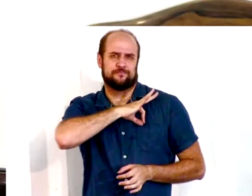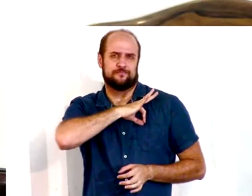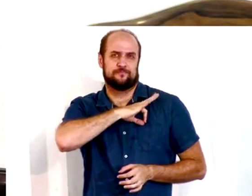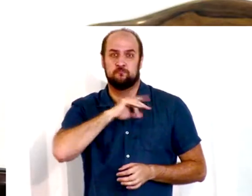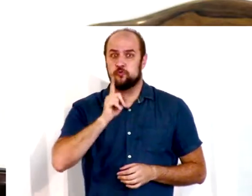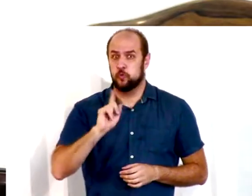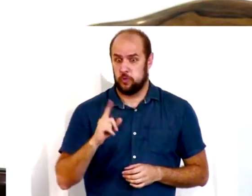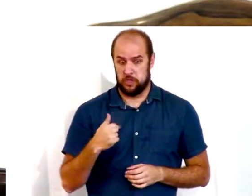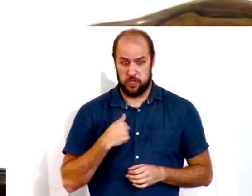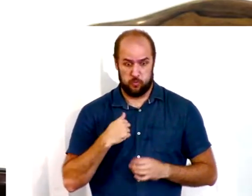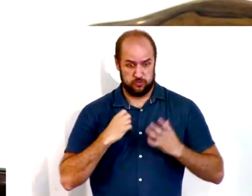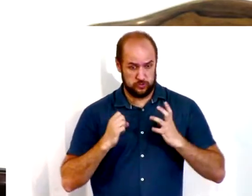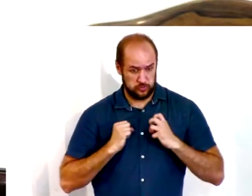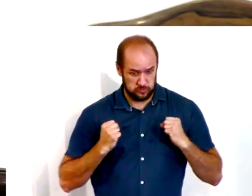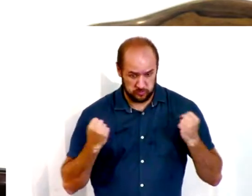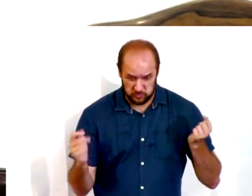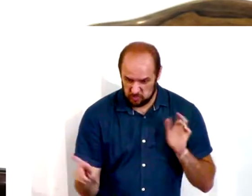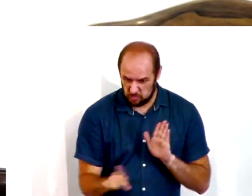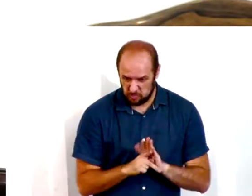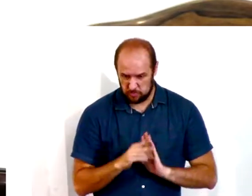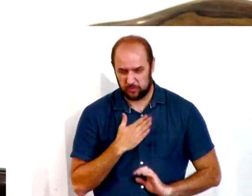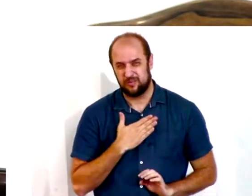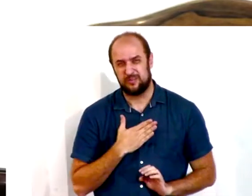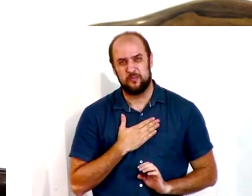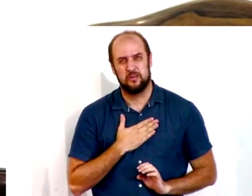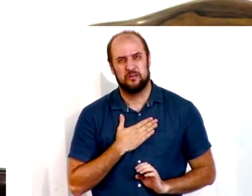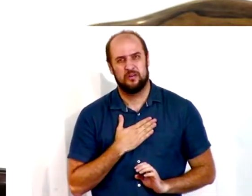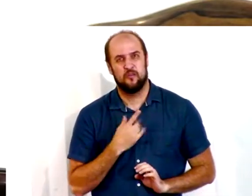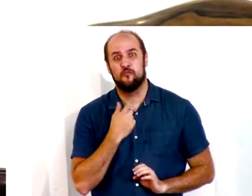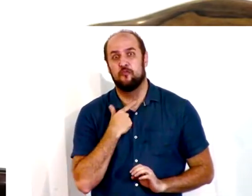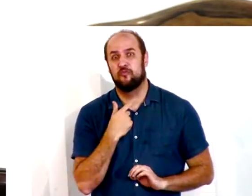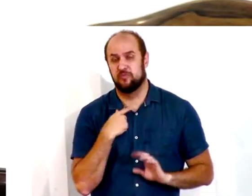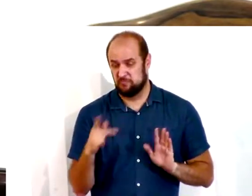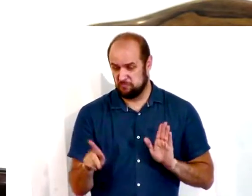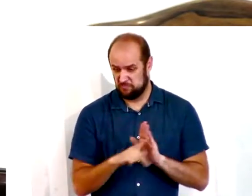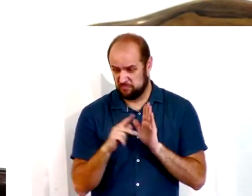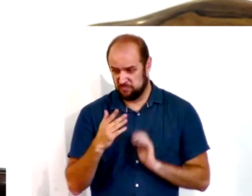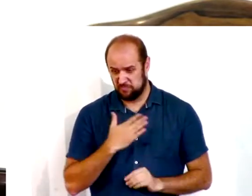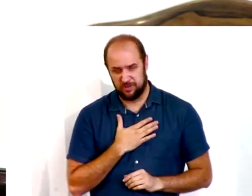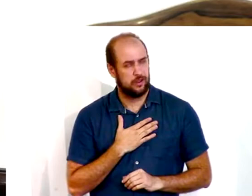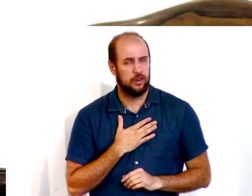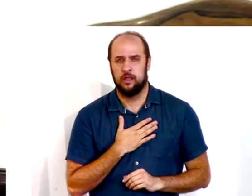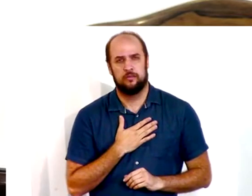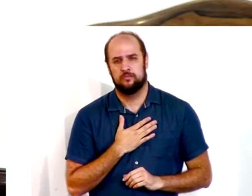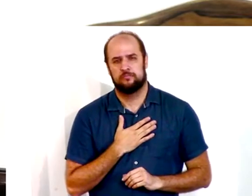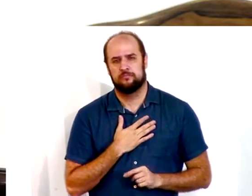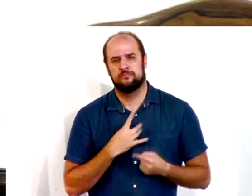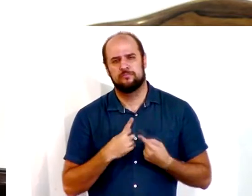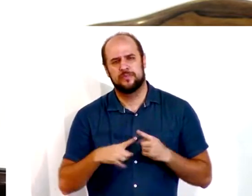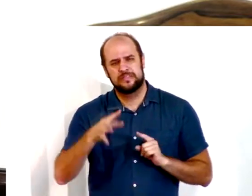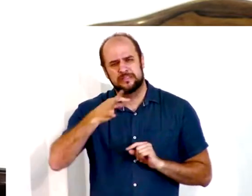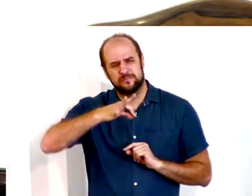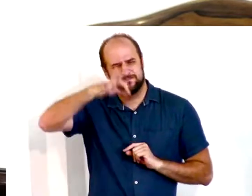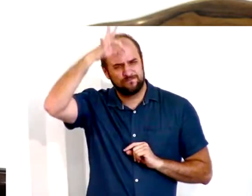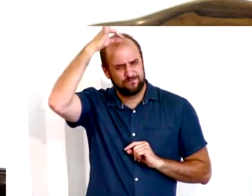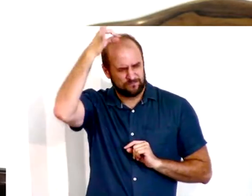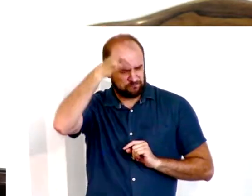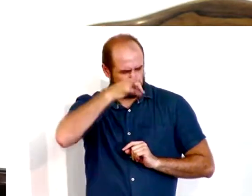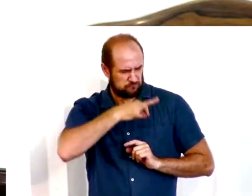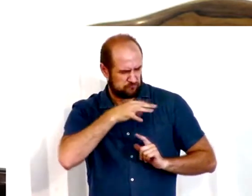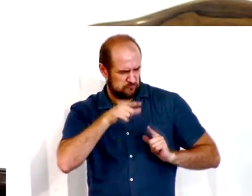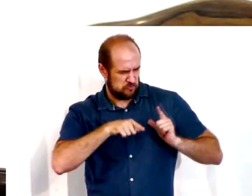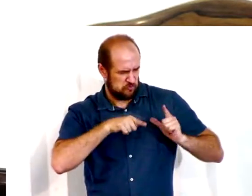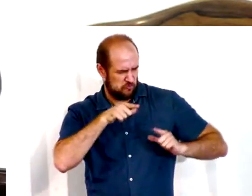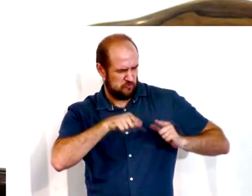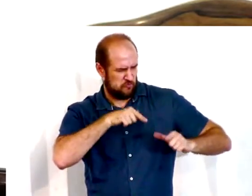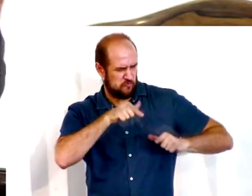não é a soma dos meus esforços concernentes às minhas próprias vontades, mas é a ação do Espírito Santo no meu coração que